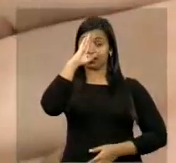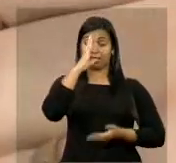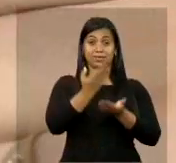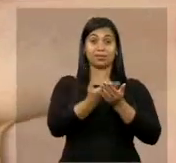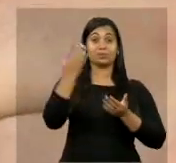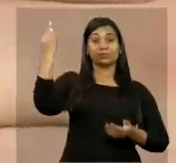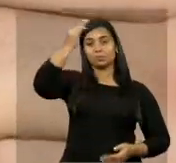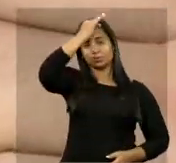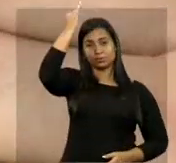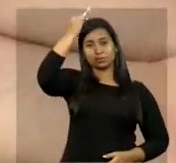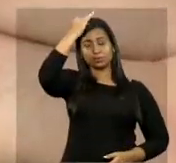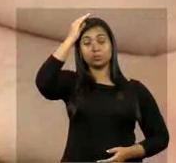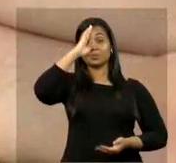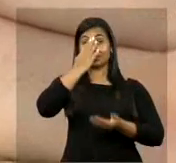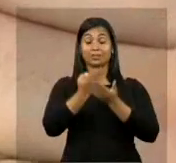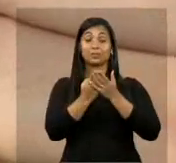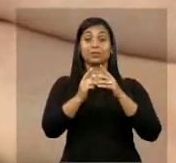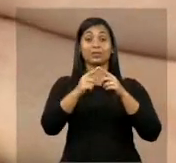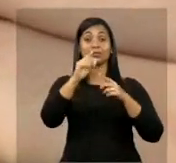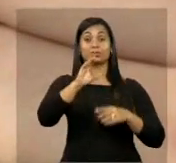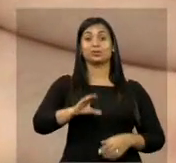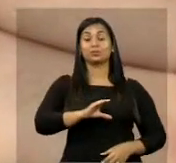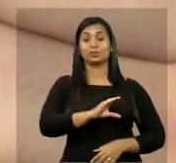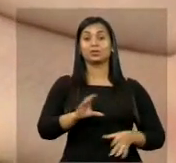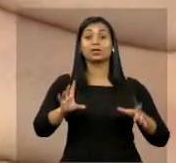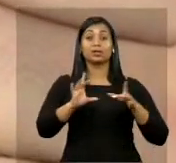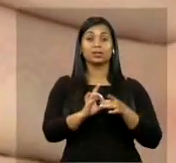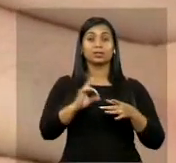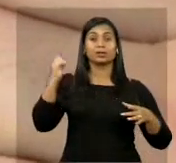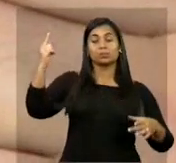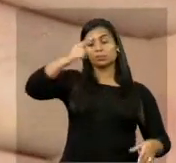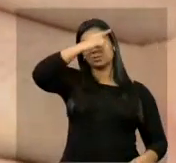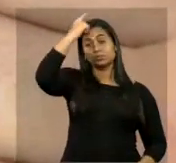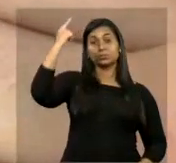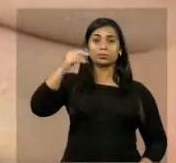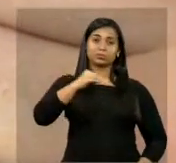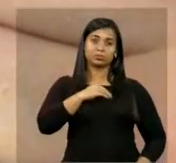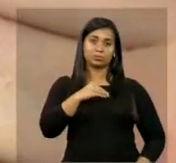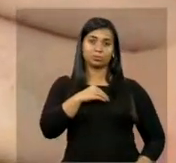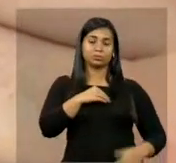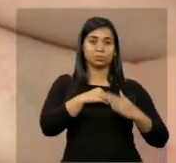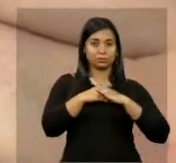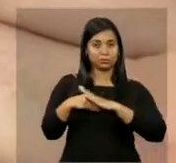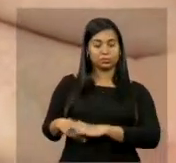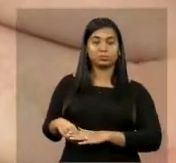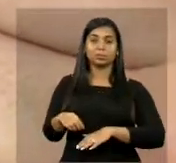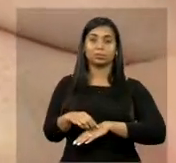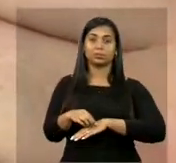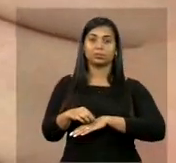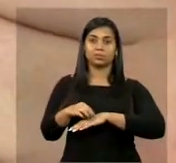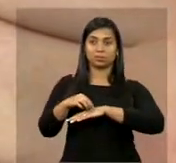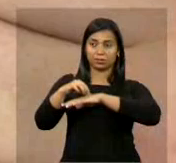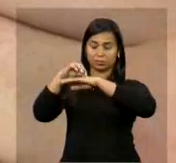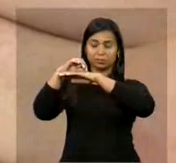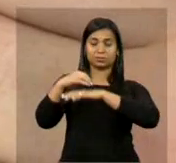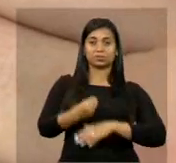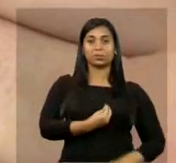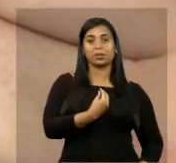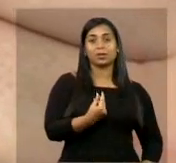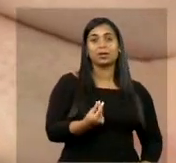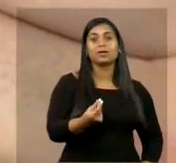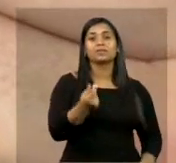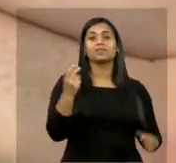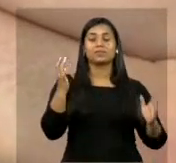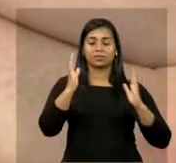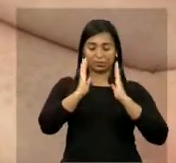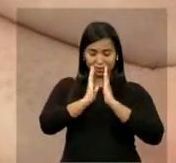mortos. Creio no Espírito Santo, na Santa Igreja Católica, na comunhão dos santos, na remissão dos pecados, na ressurreição